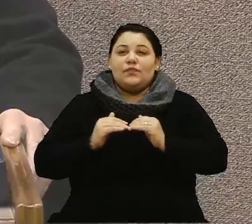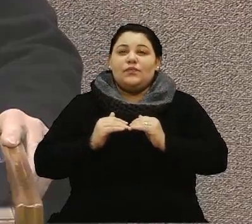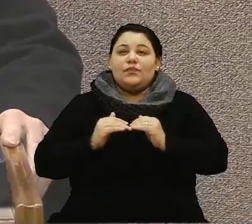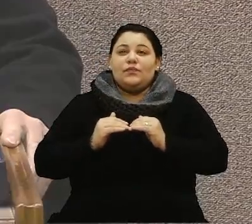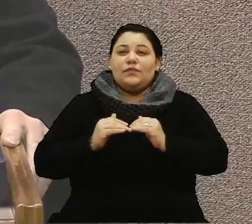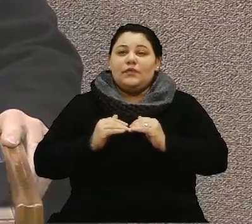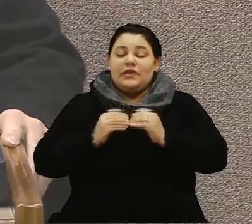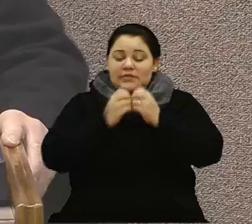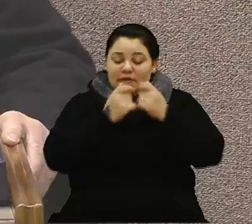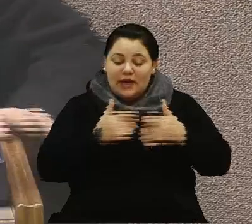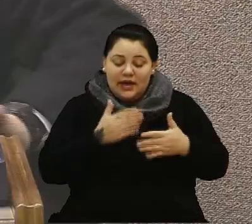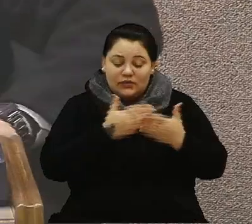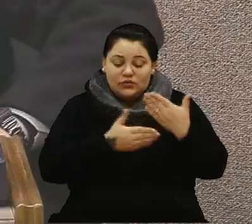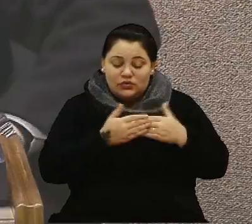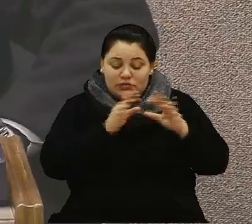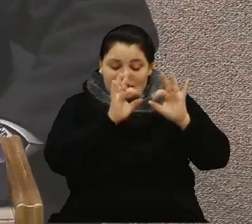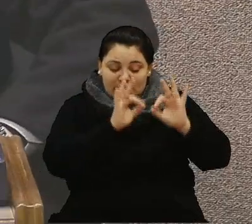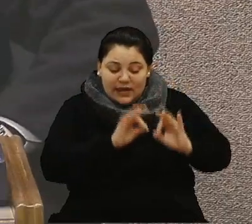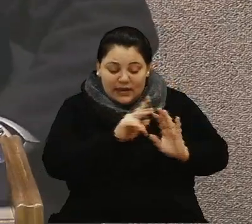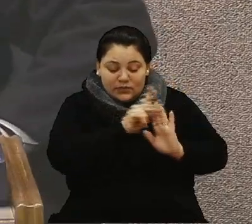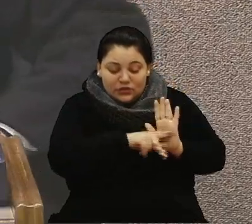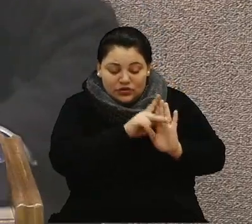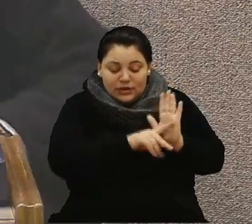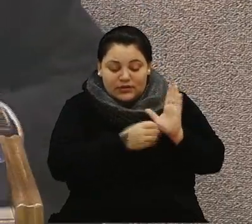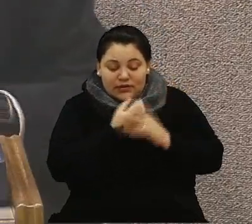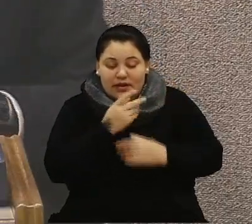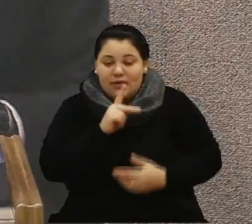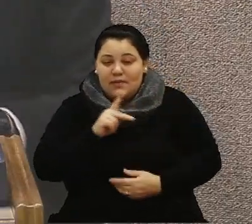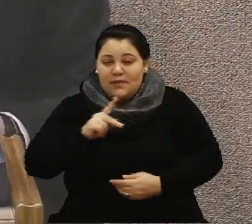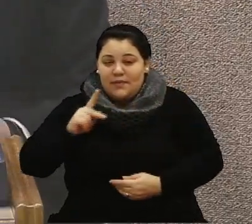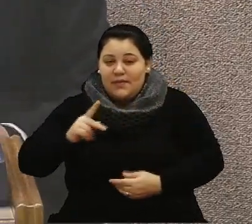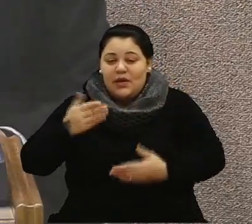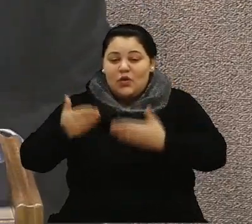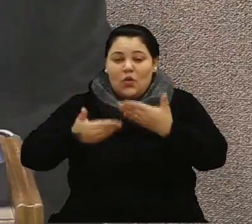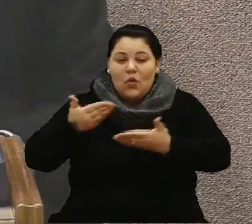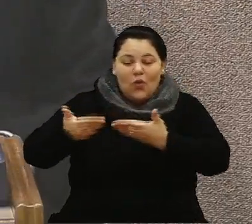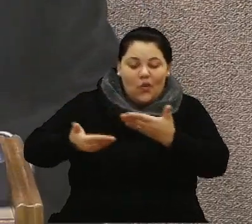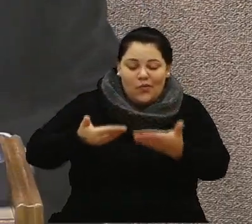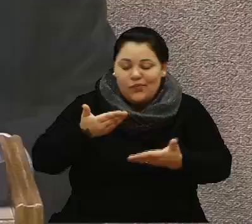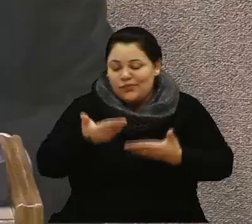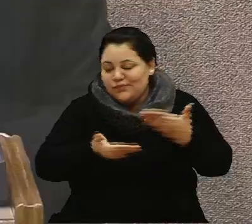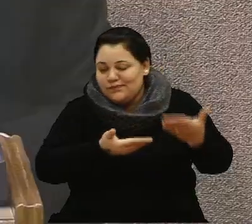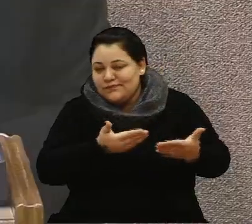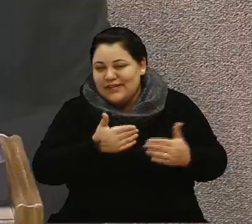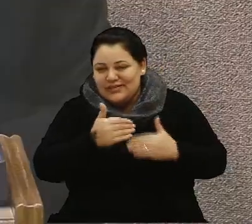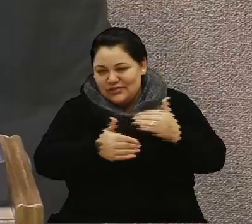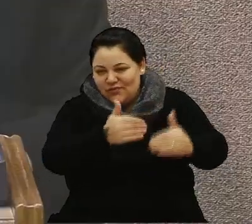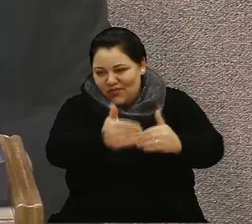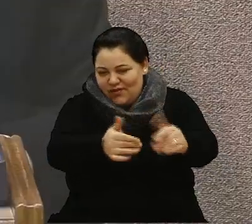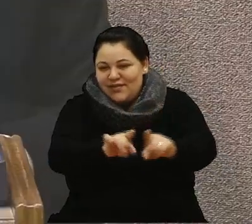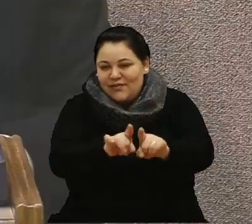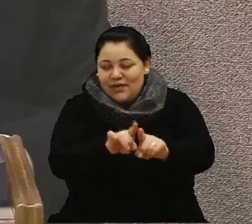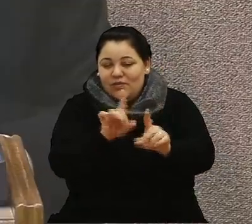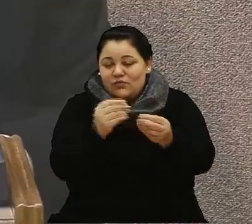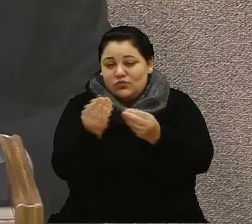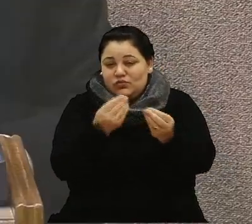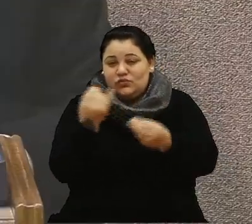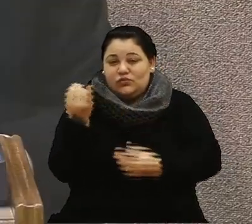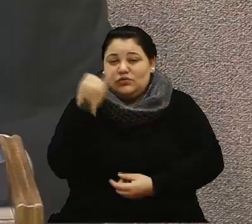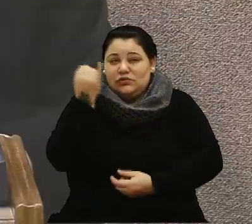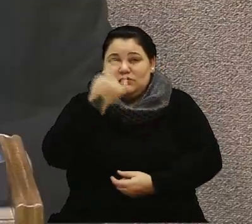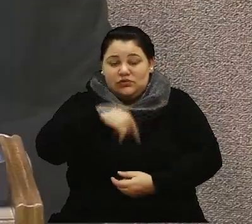2022, como é que foi feito as PPPs, como é que está o estágio, o que vai ser na Bolsa. Então, foi importante para que nós